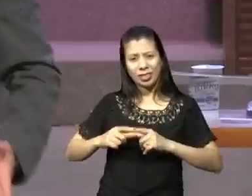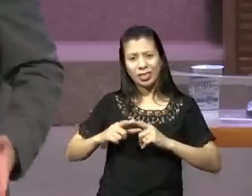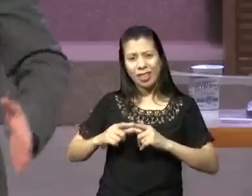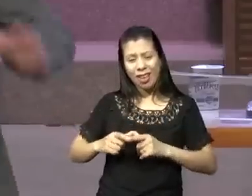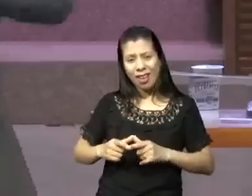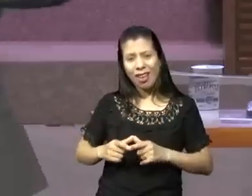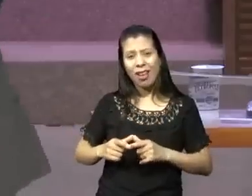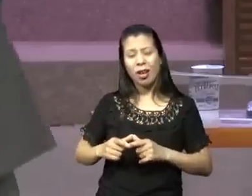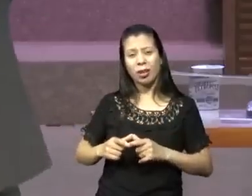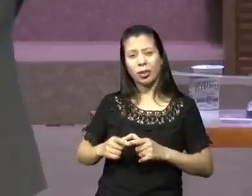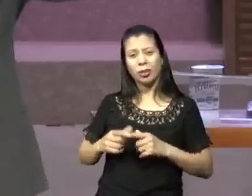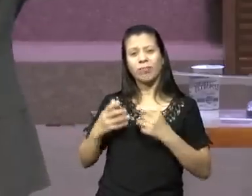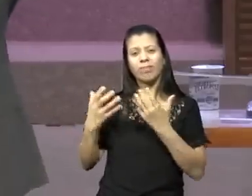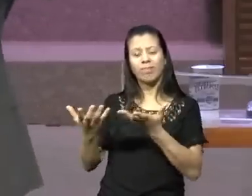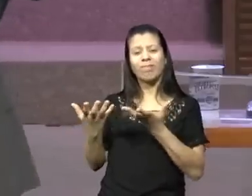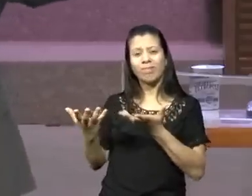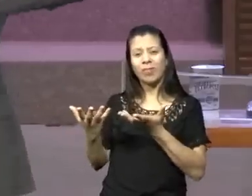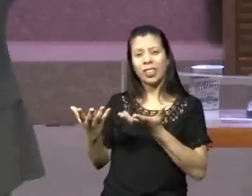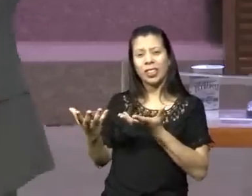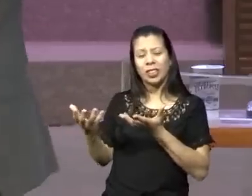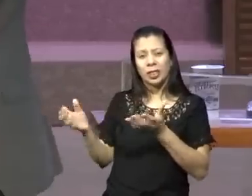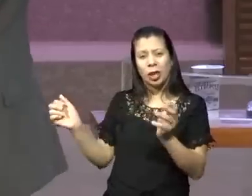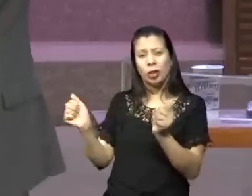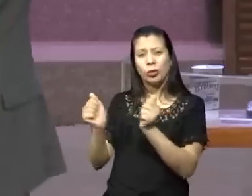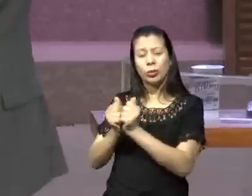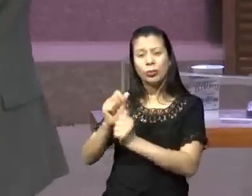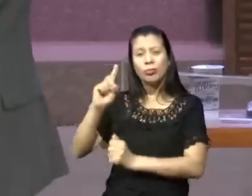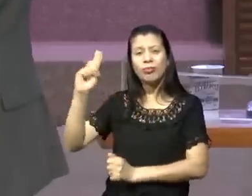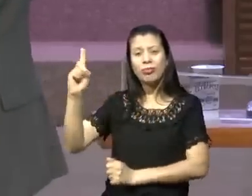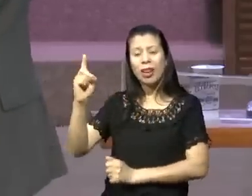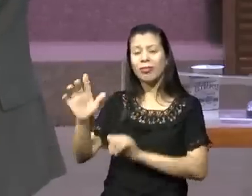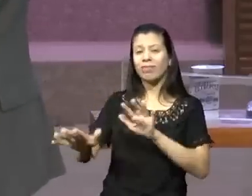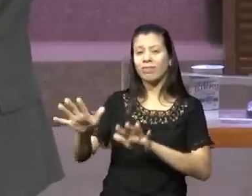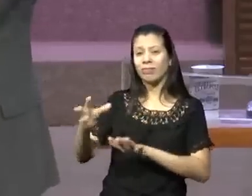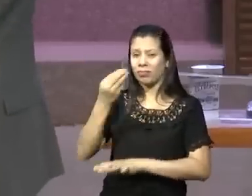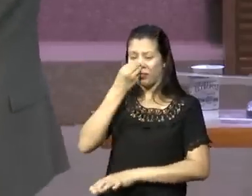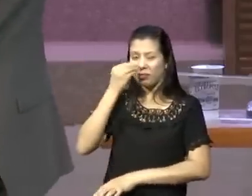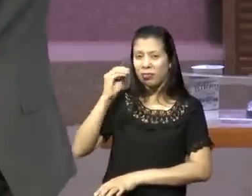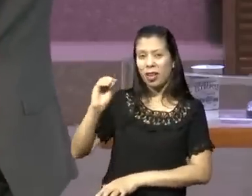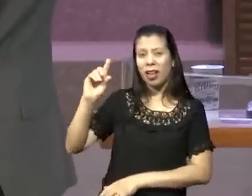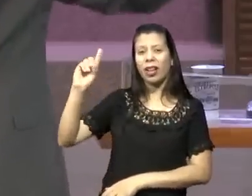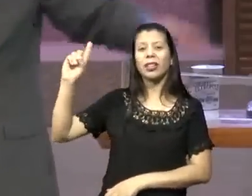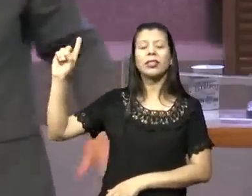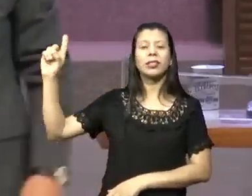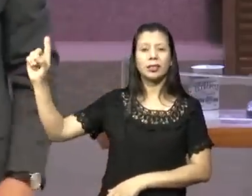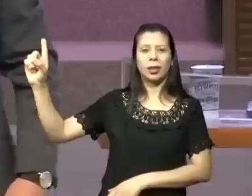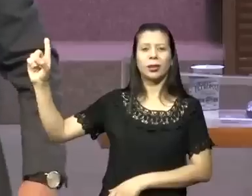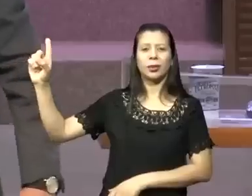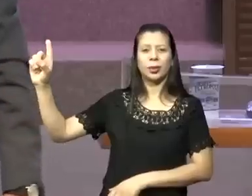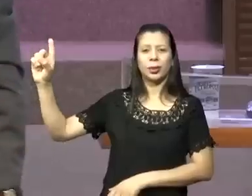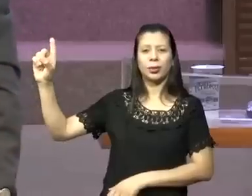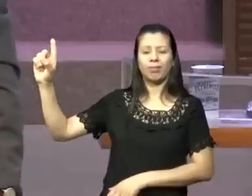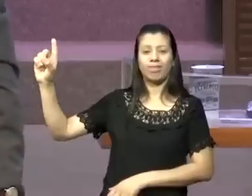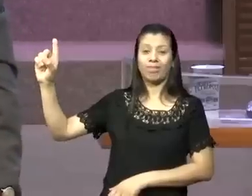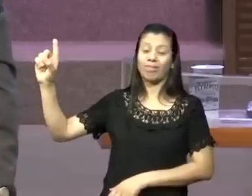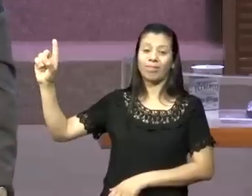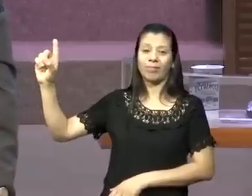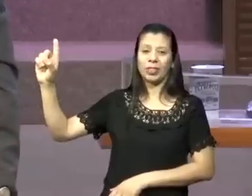o espírito santo Deus foi rejeitado Deus mandou foi mandado embora melhor dizendo